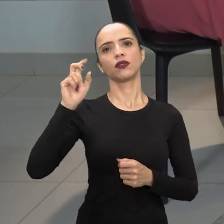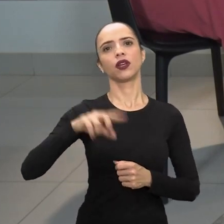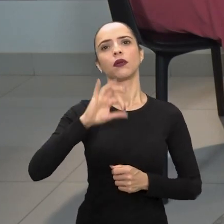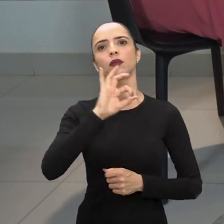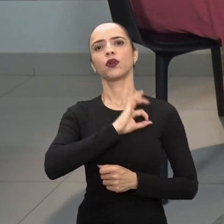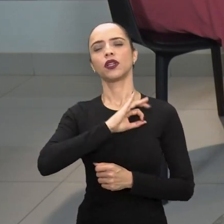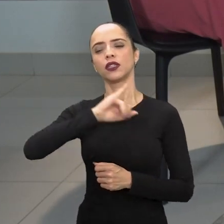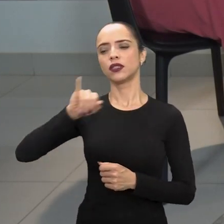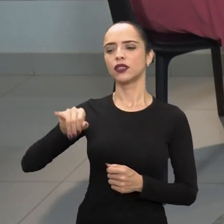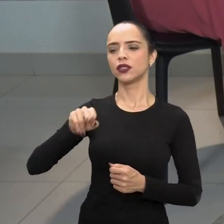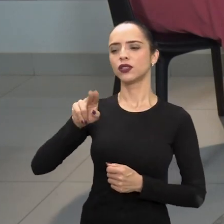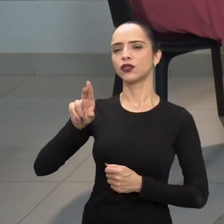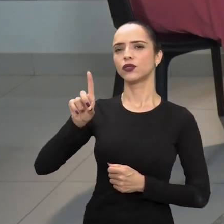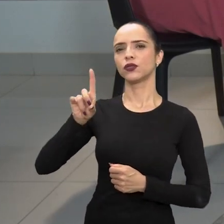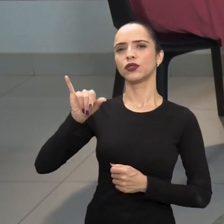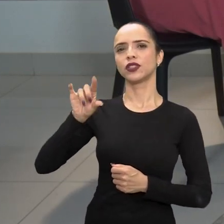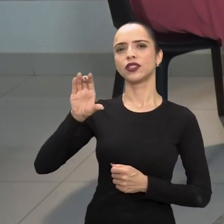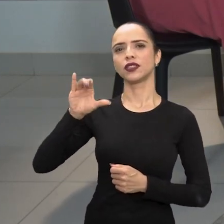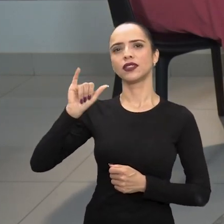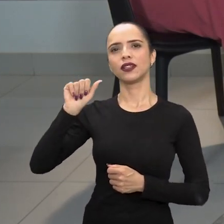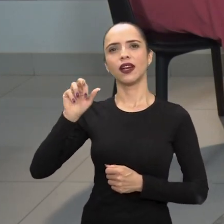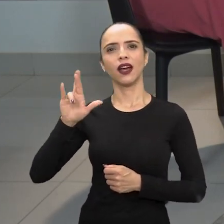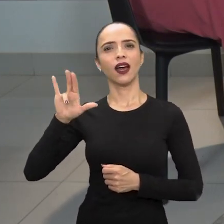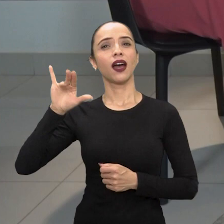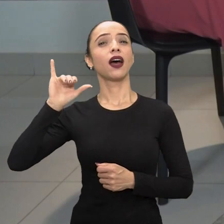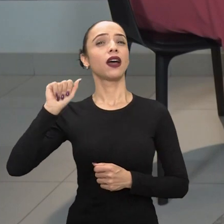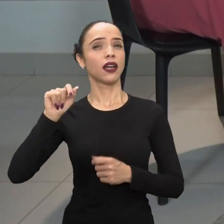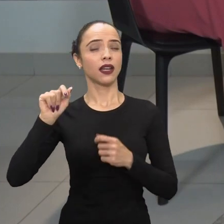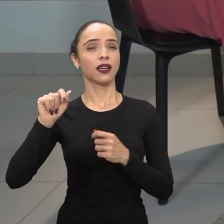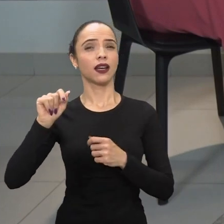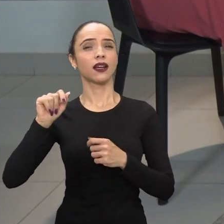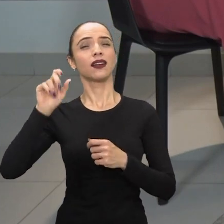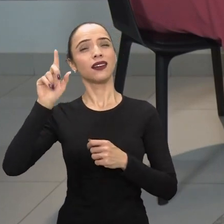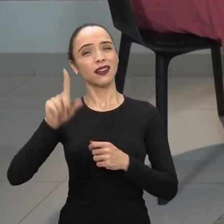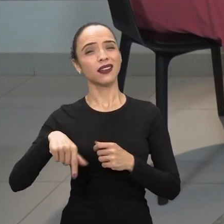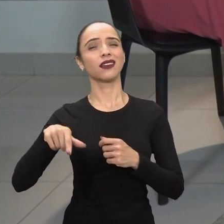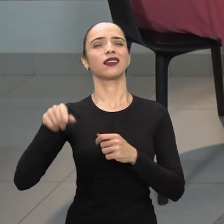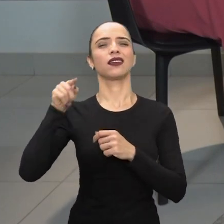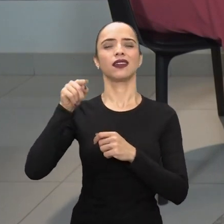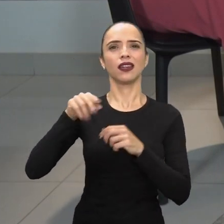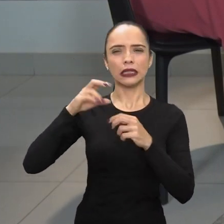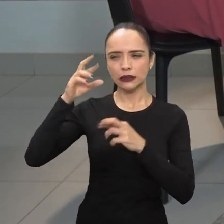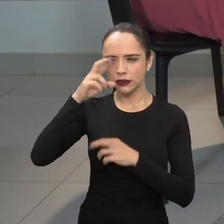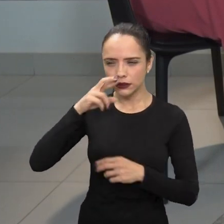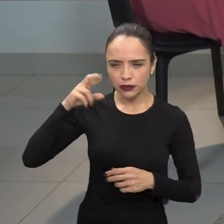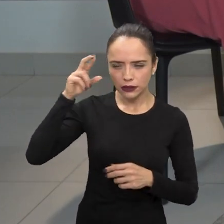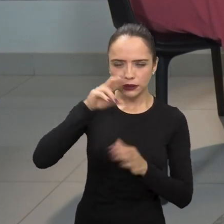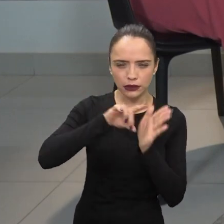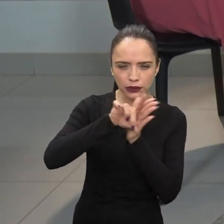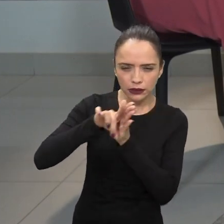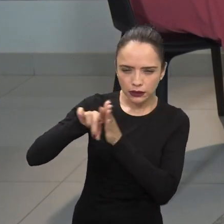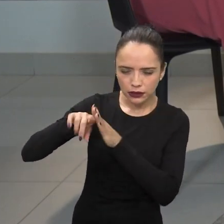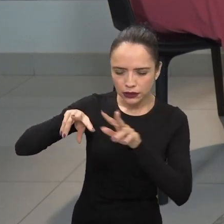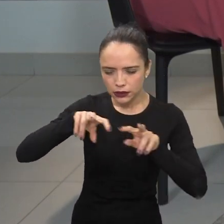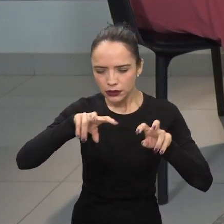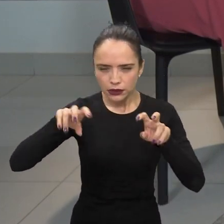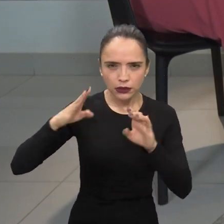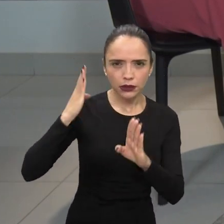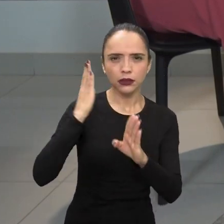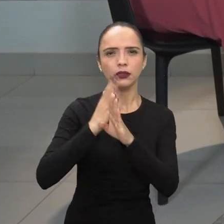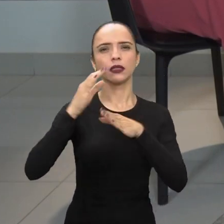polícia chamada judiciária a polícia investigativa a polícia civil a polícia federal e a gente tem grandes inversões de